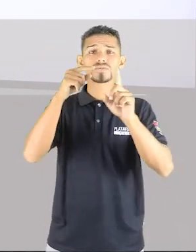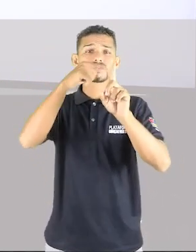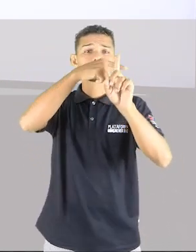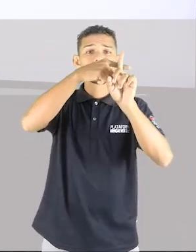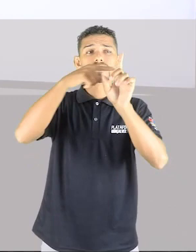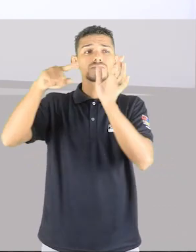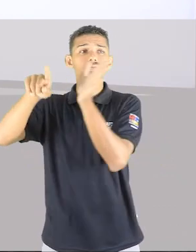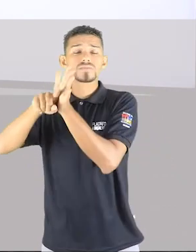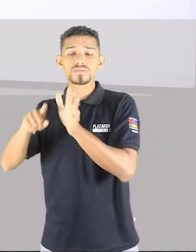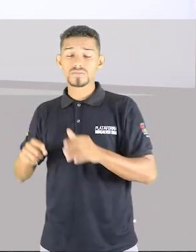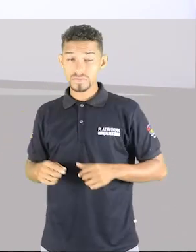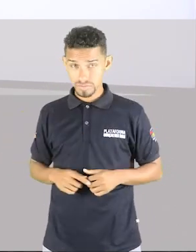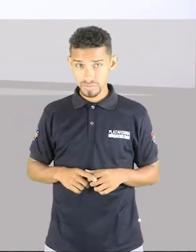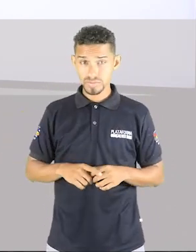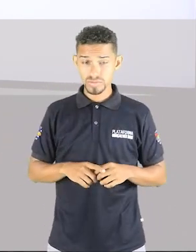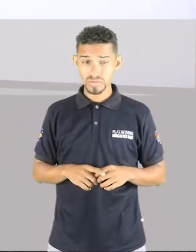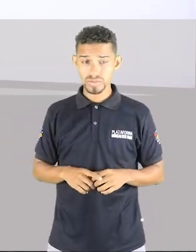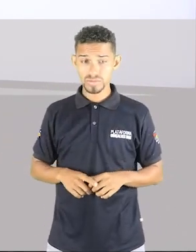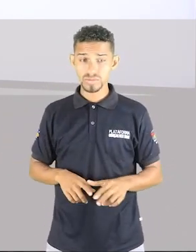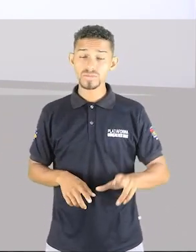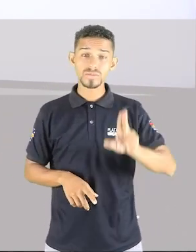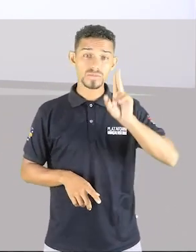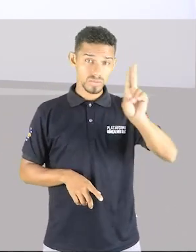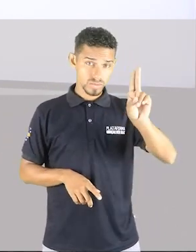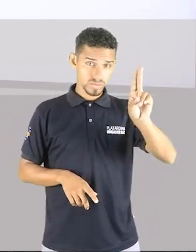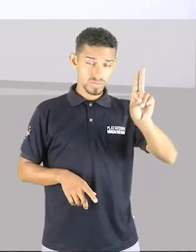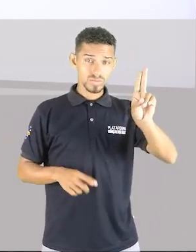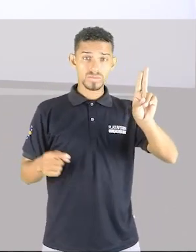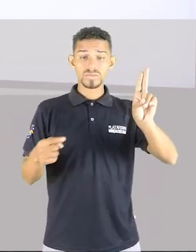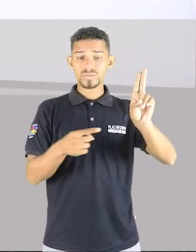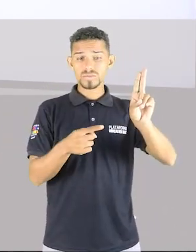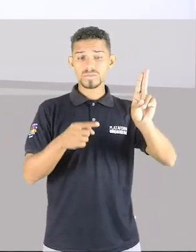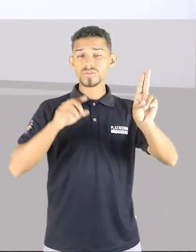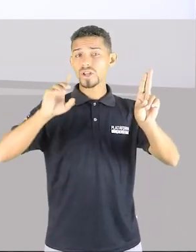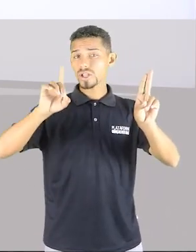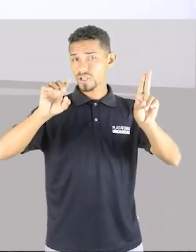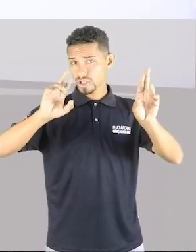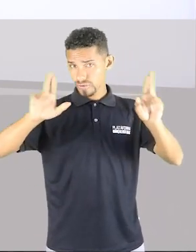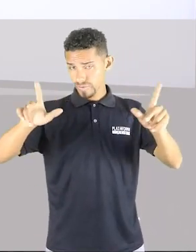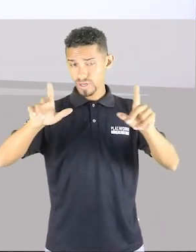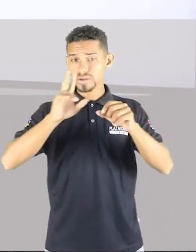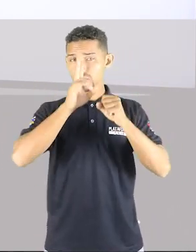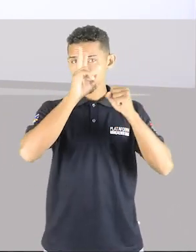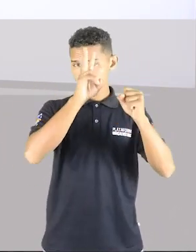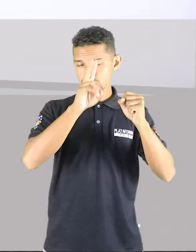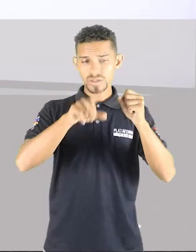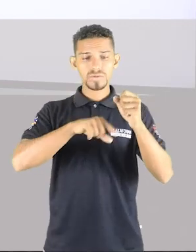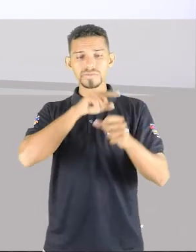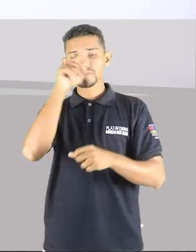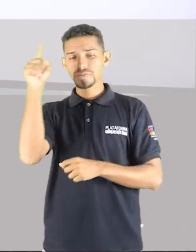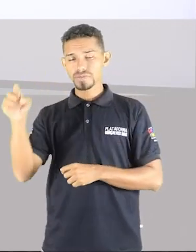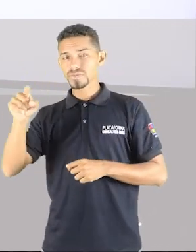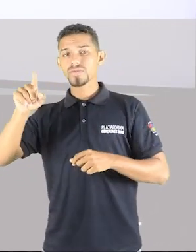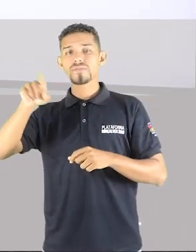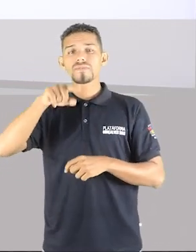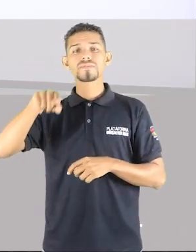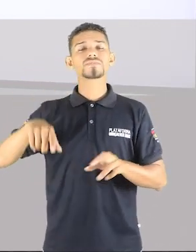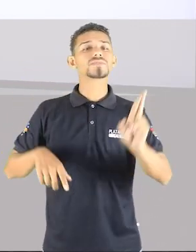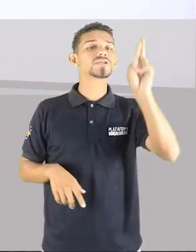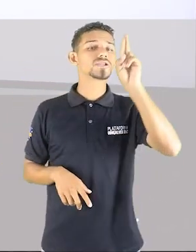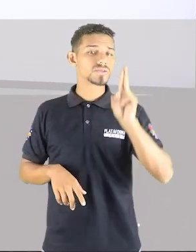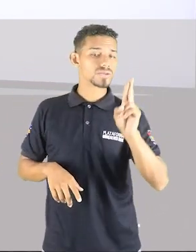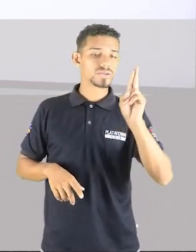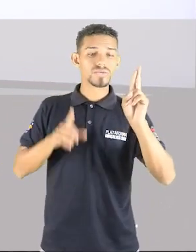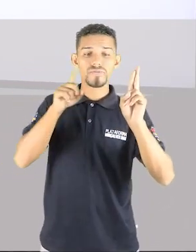resistor é assim ó diferença de potencial é igual a resistência elétrica vezes a corrente tá